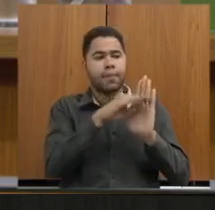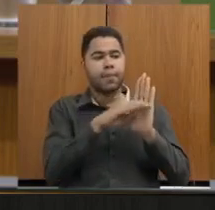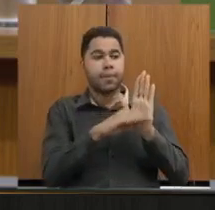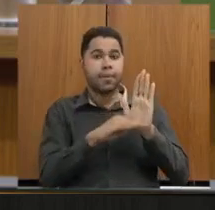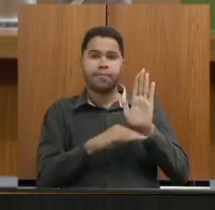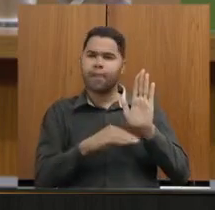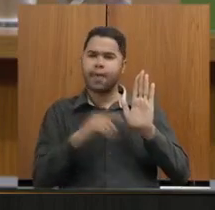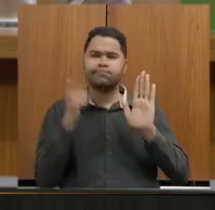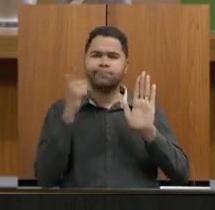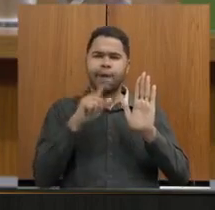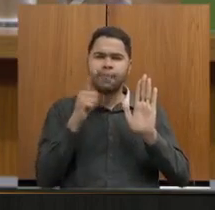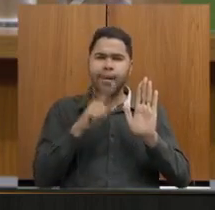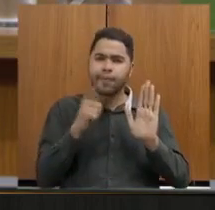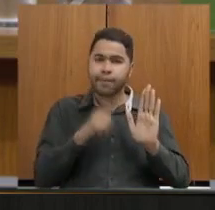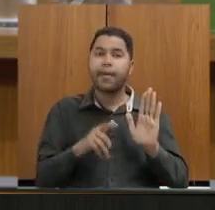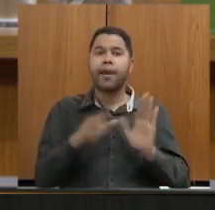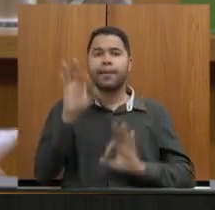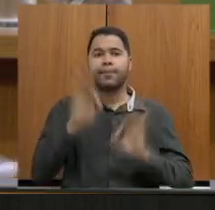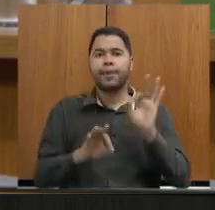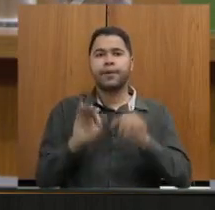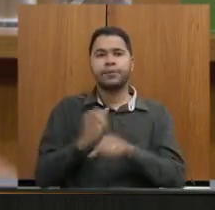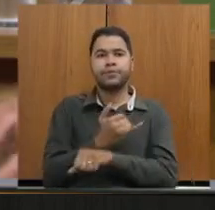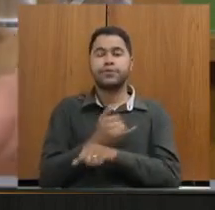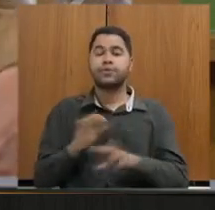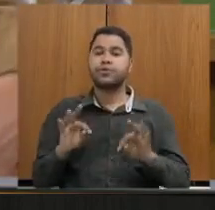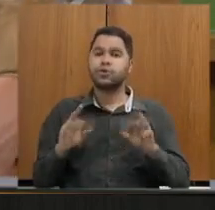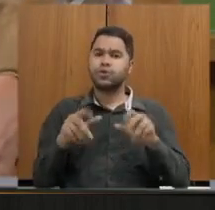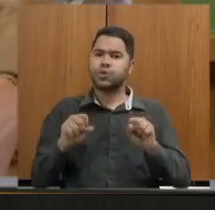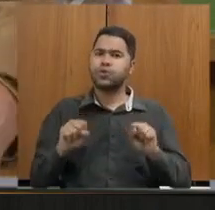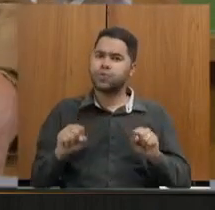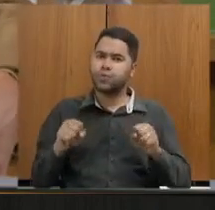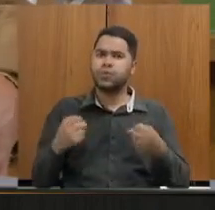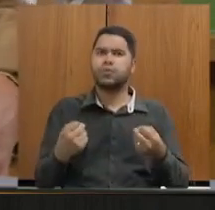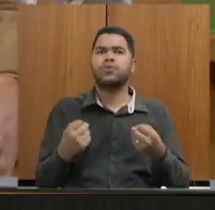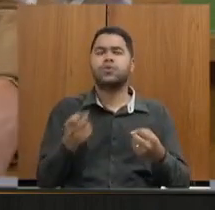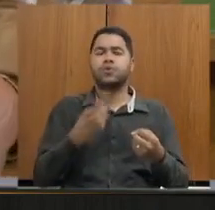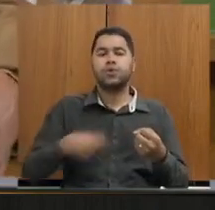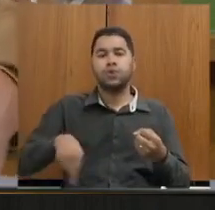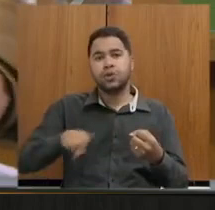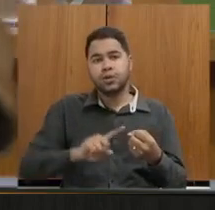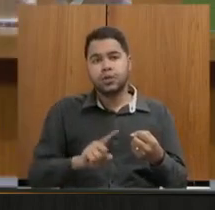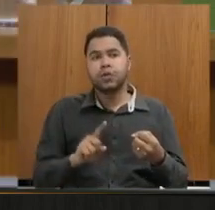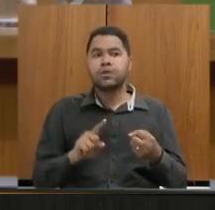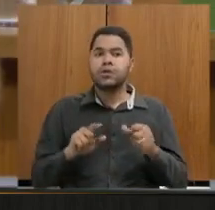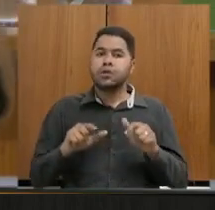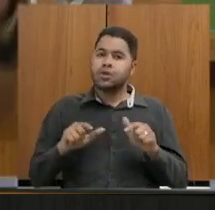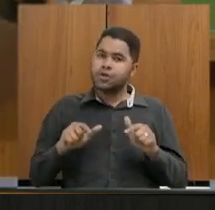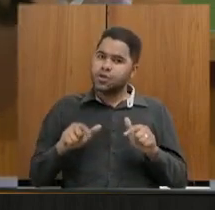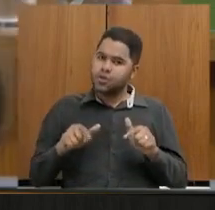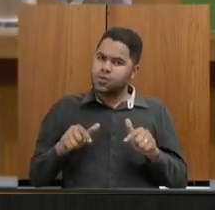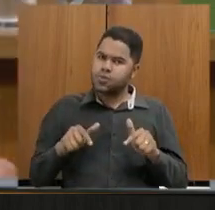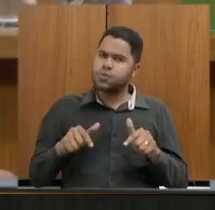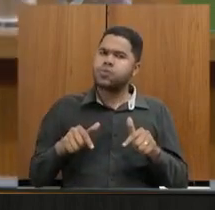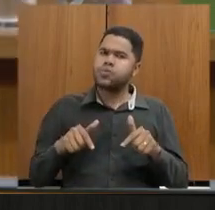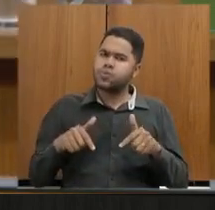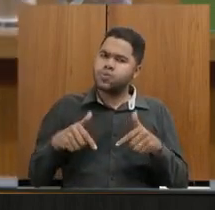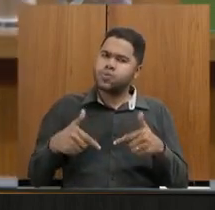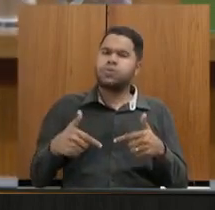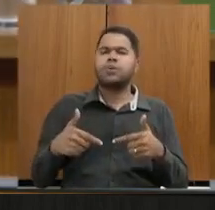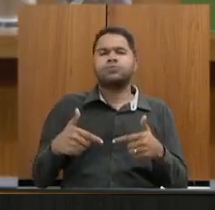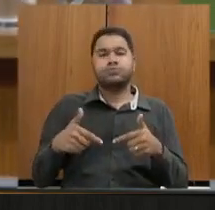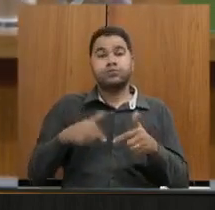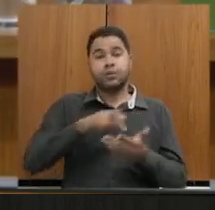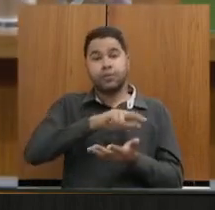missão institucional e por estratégico e todos os nossos esforços todas as nossas as nossas lutas nem do dia de